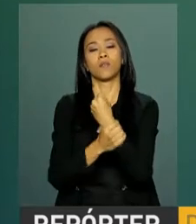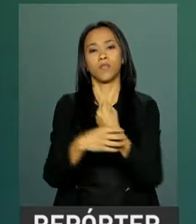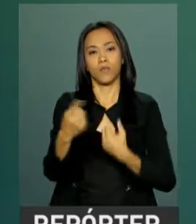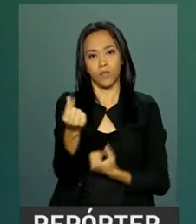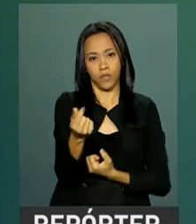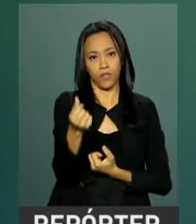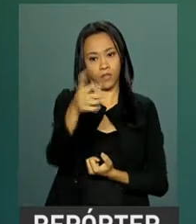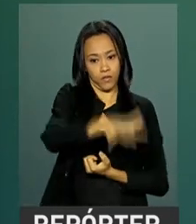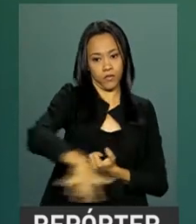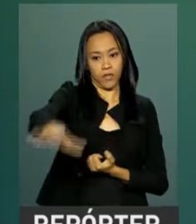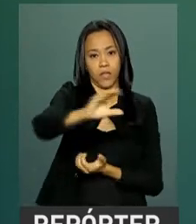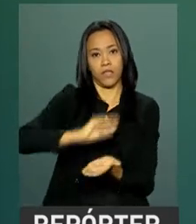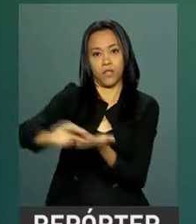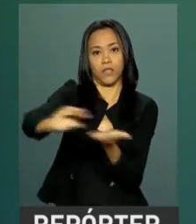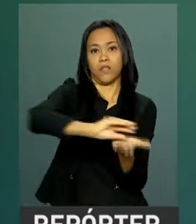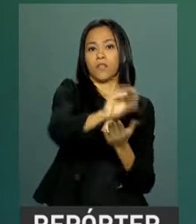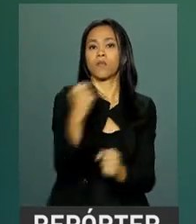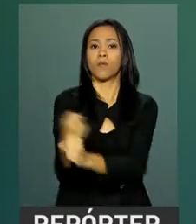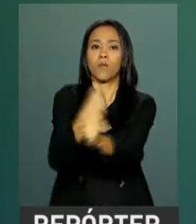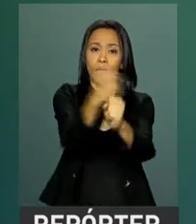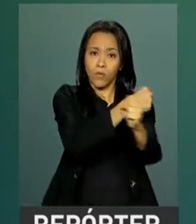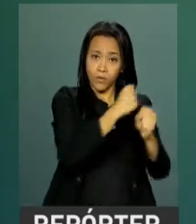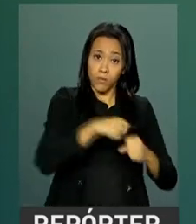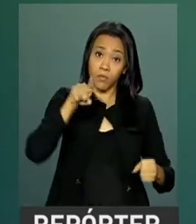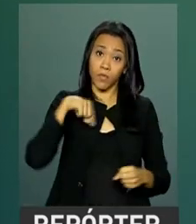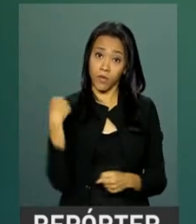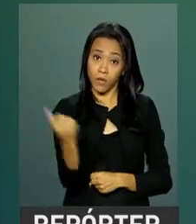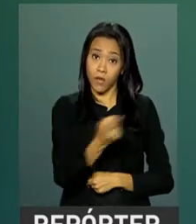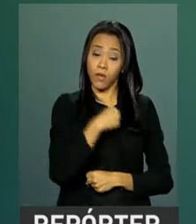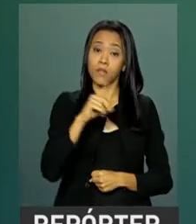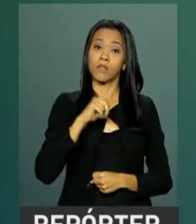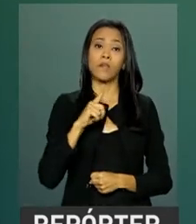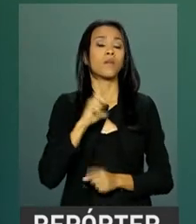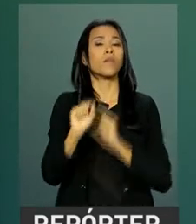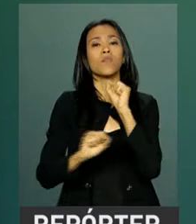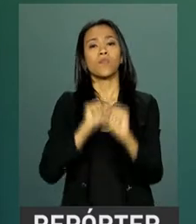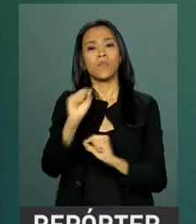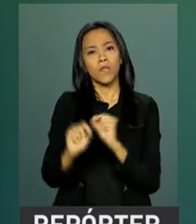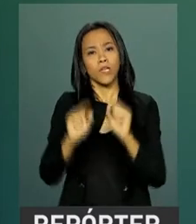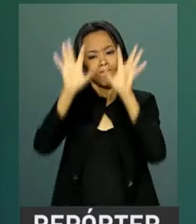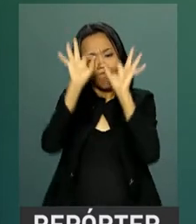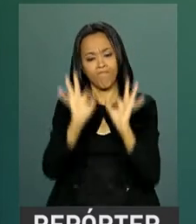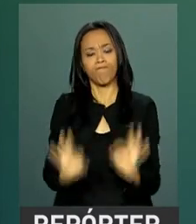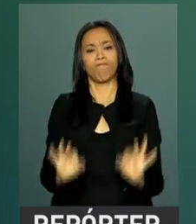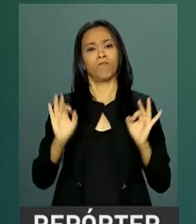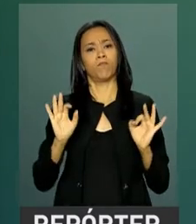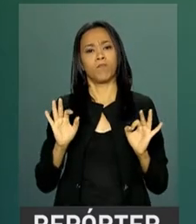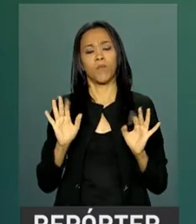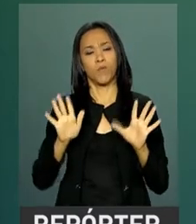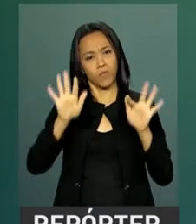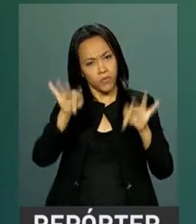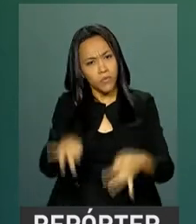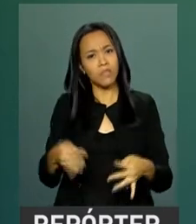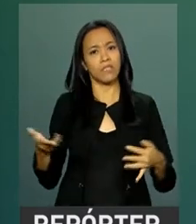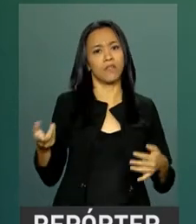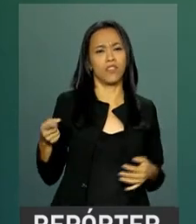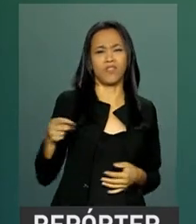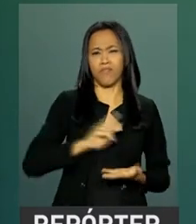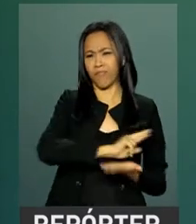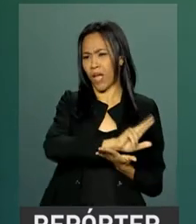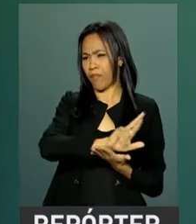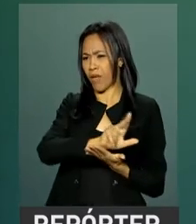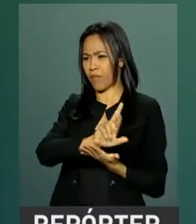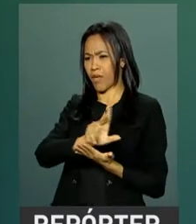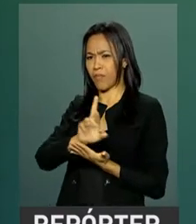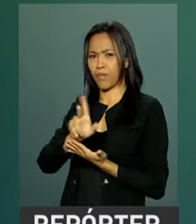recursos para essas obras prioritárias, para que nós tenhamos efetivamente a conclusão, né, de um conjunto